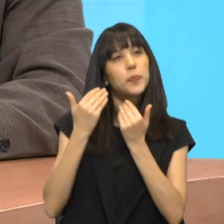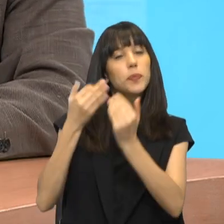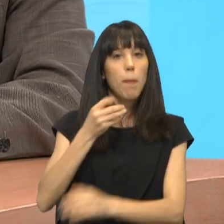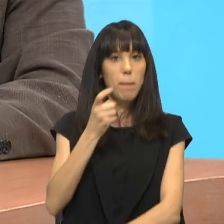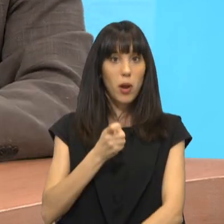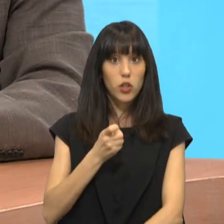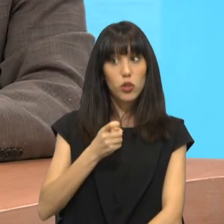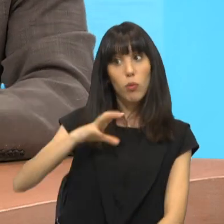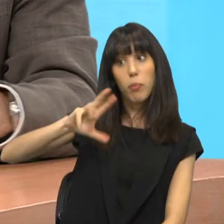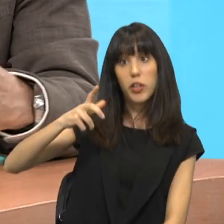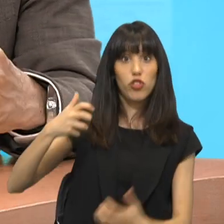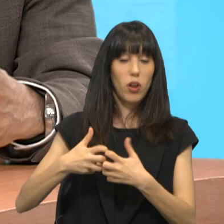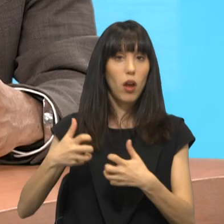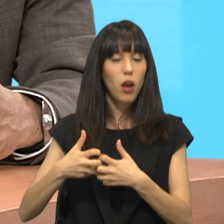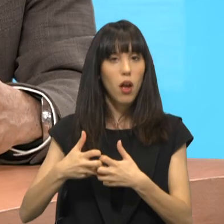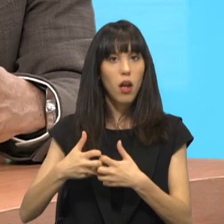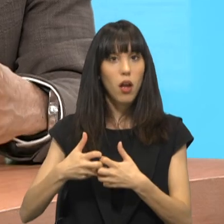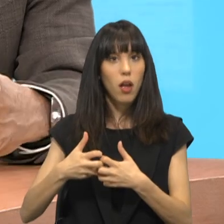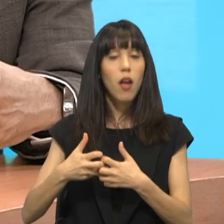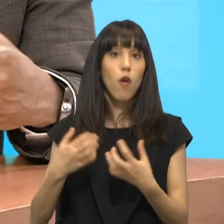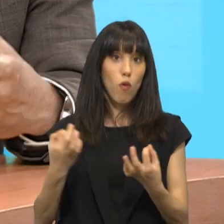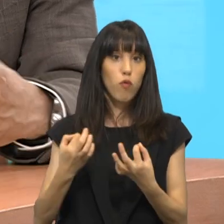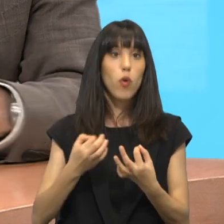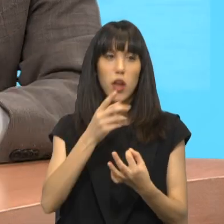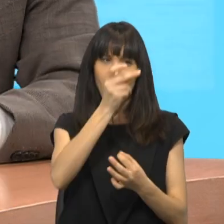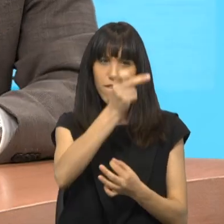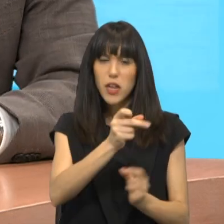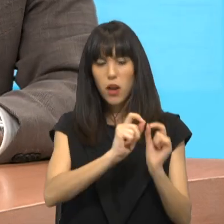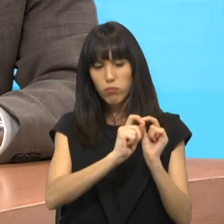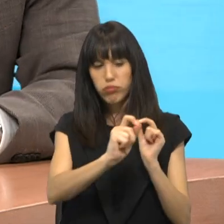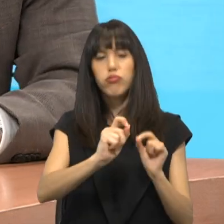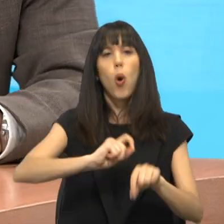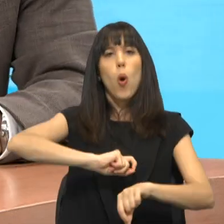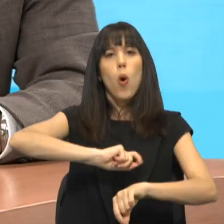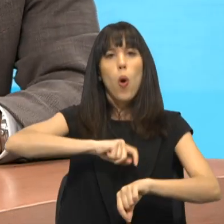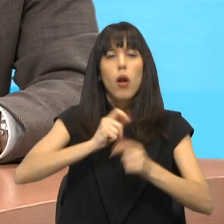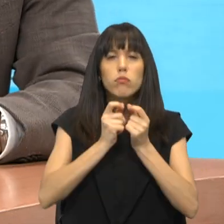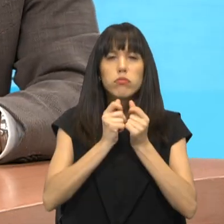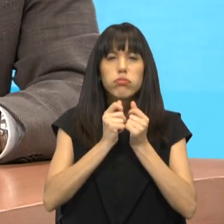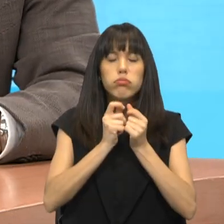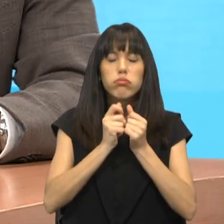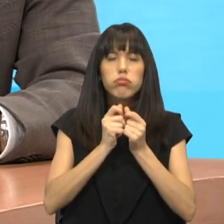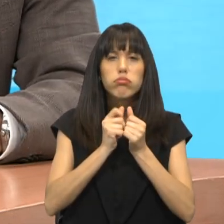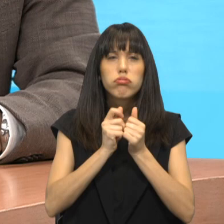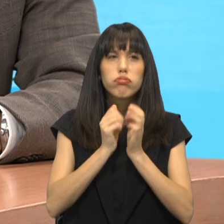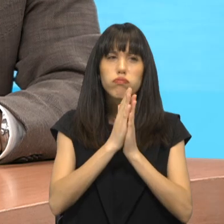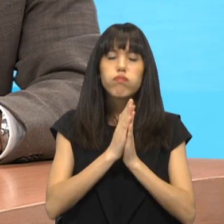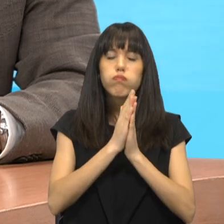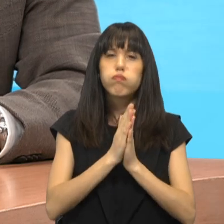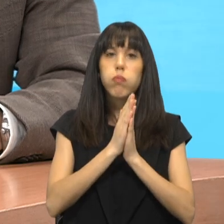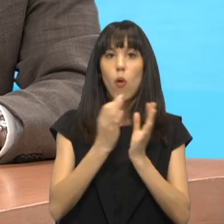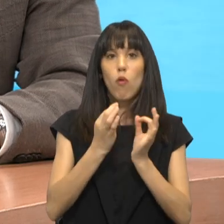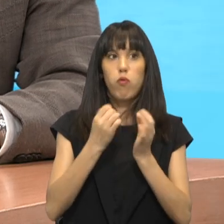estava em guerra, permanecerem aí em vigília, em oração, era um gesto que claramente tinha